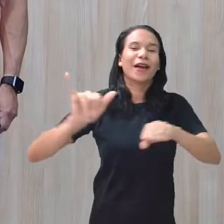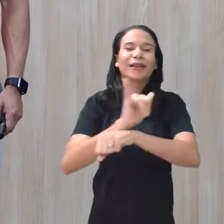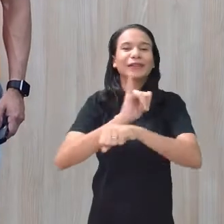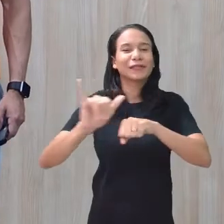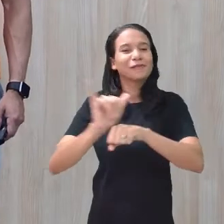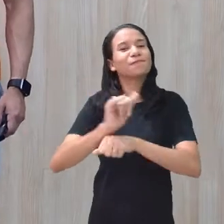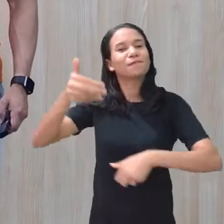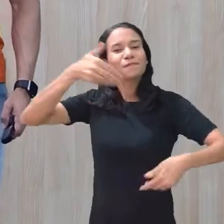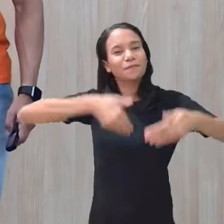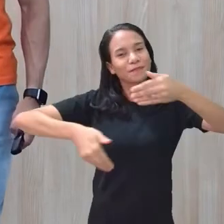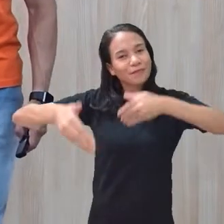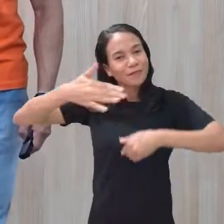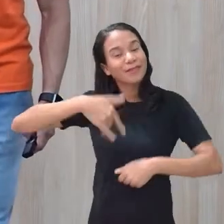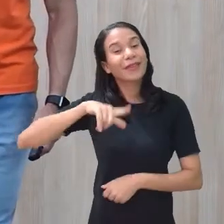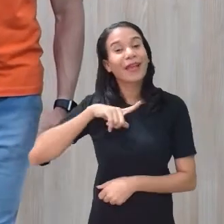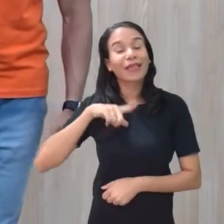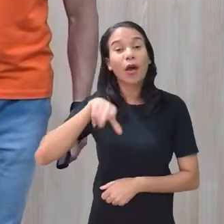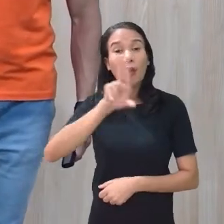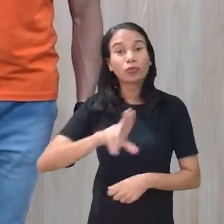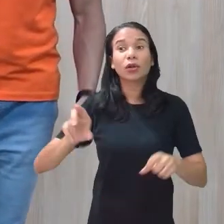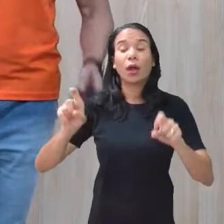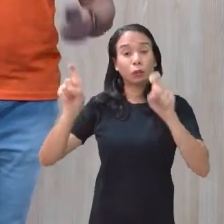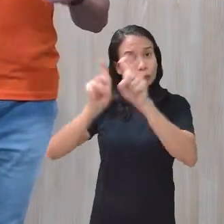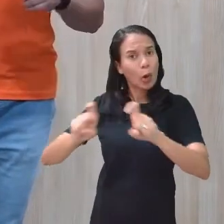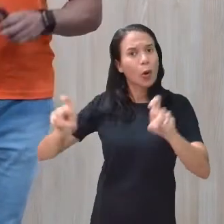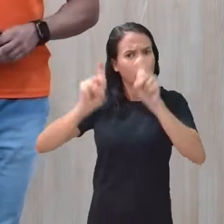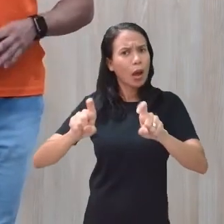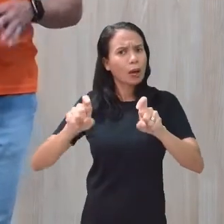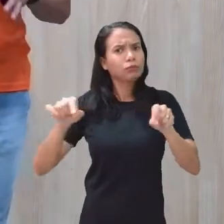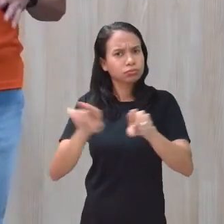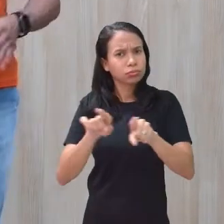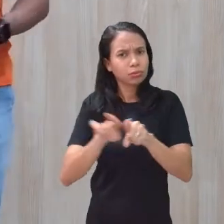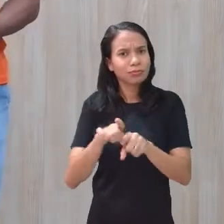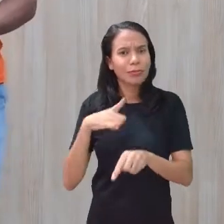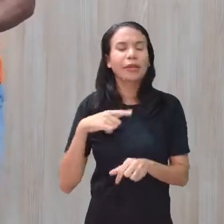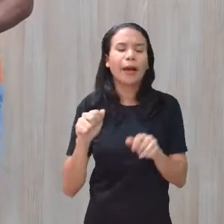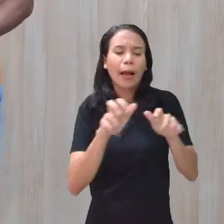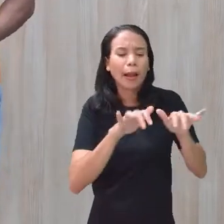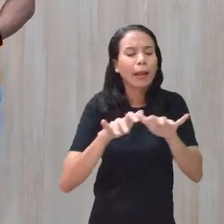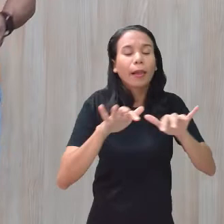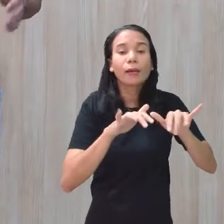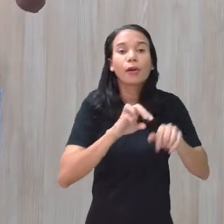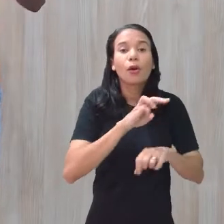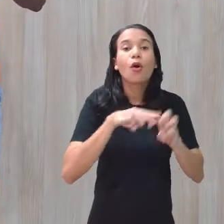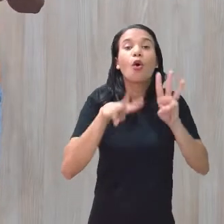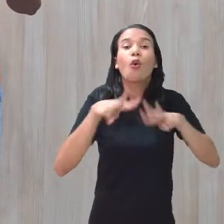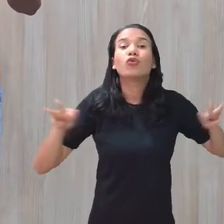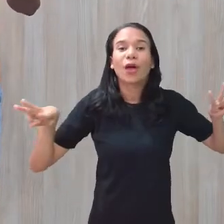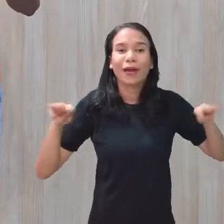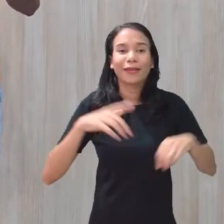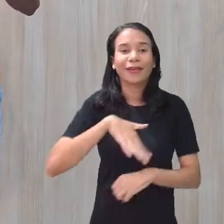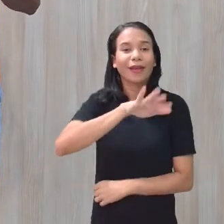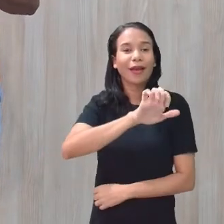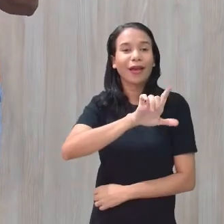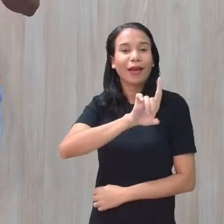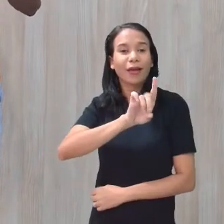você participar. Através do computador também, você vai digitar lá o site do Educa Recife, lá